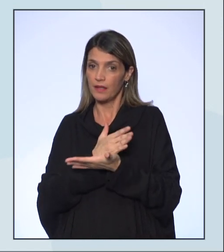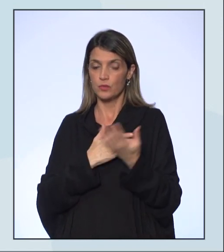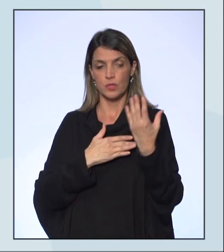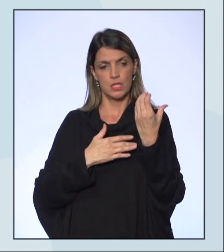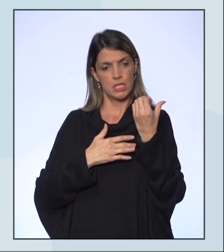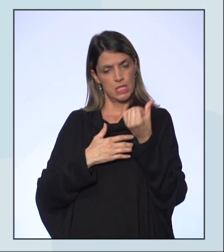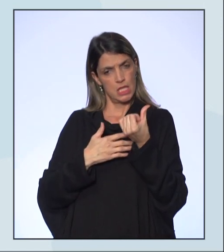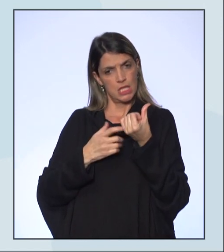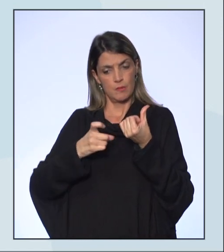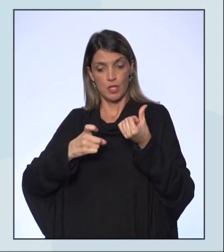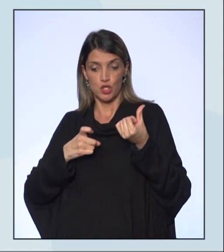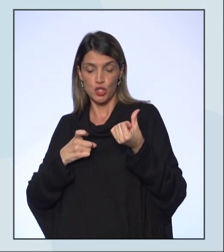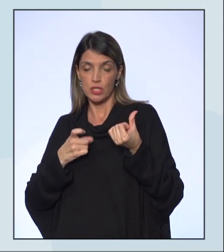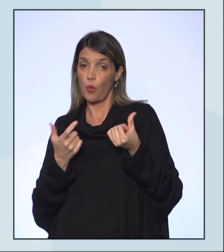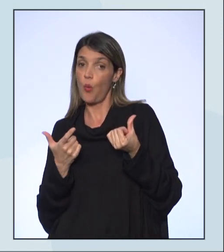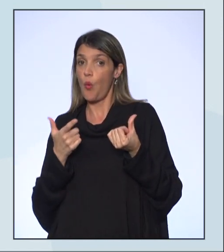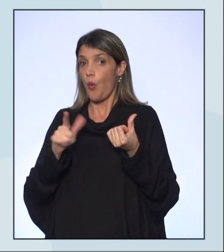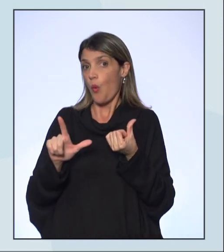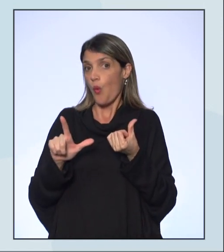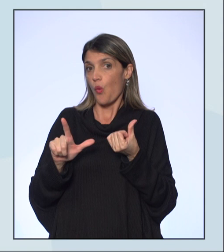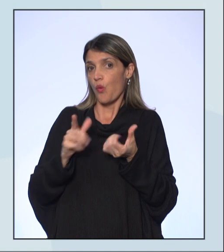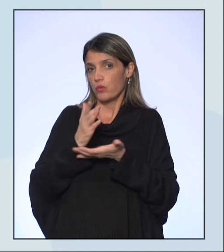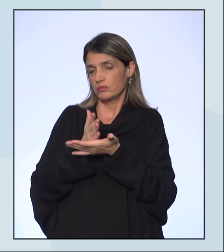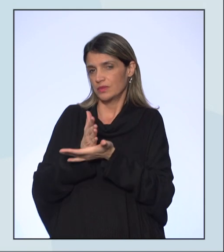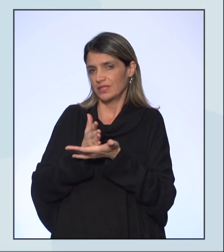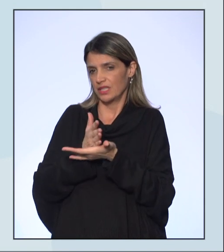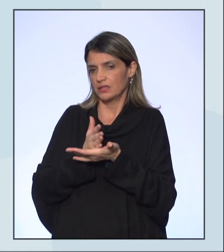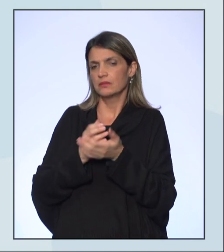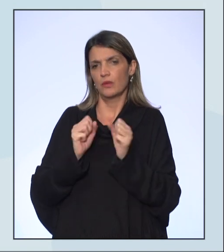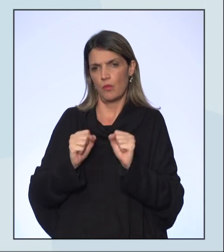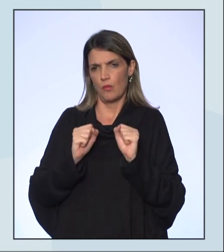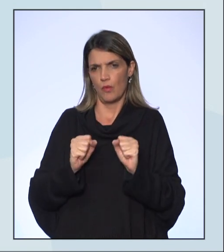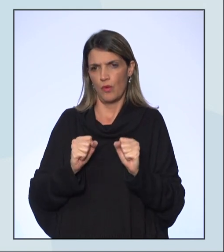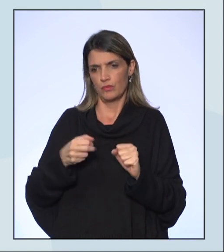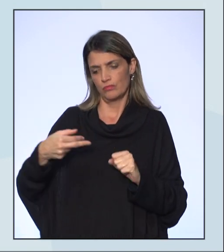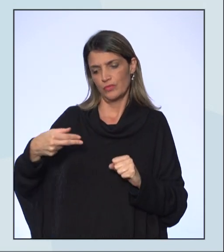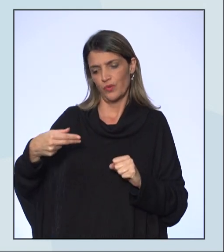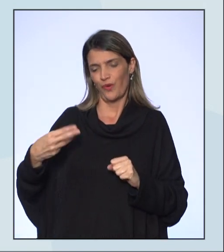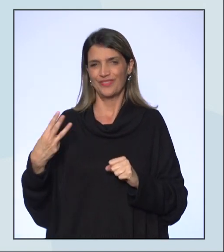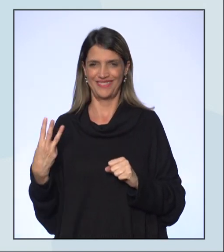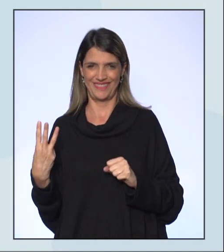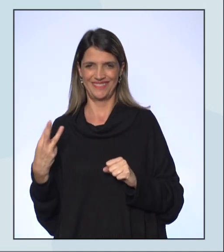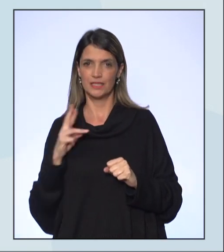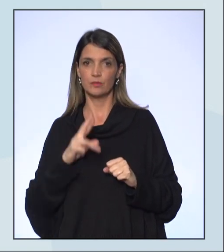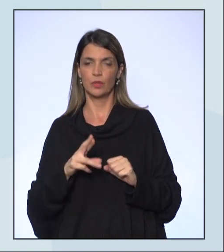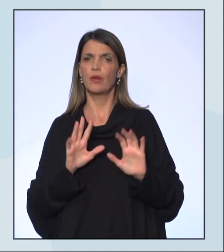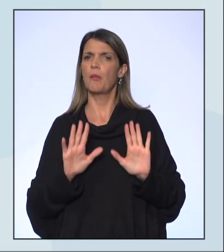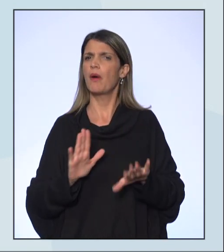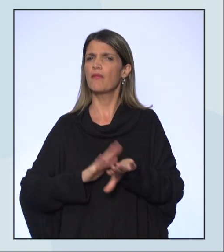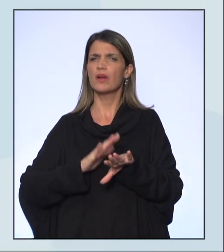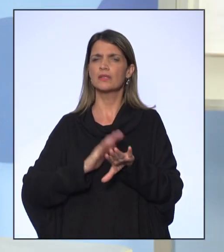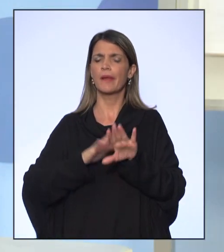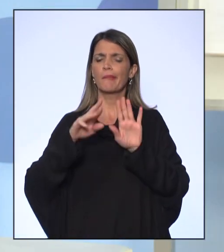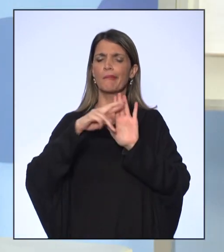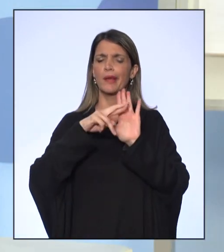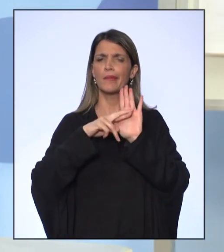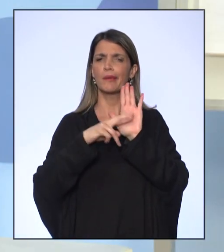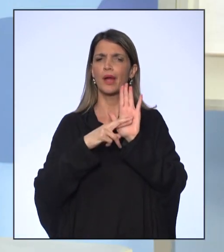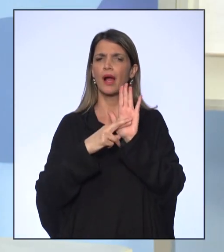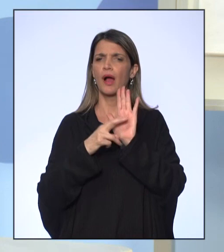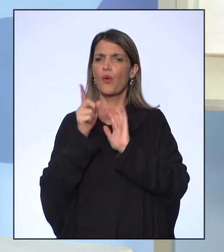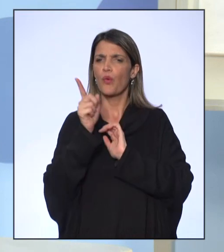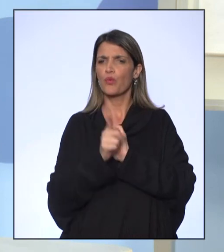x é outra metade, né, Rafa? Então, eu posso localizar que é 3 a resposta. Só que vamos fazer, então, pela regra cruzada, que